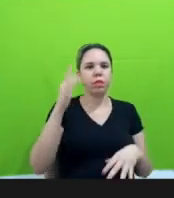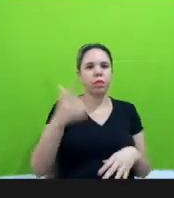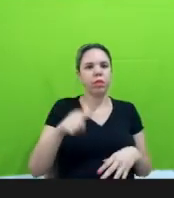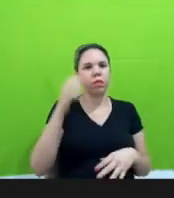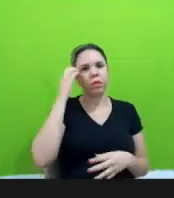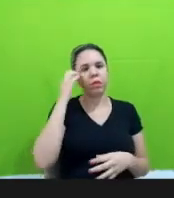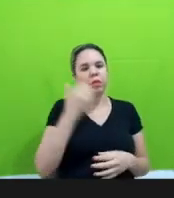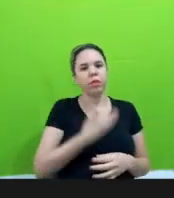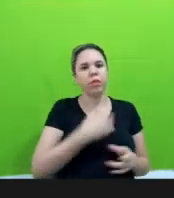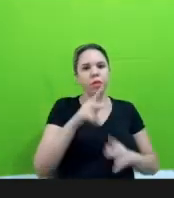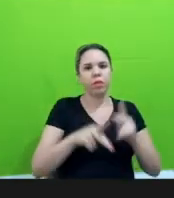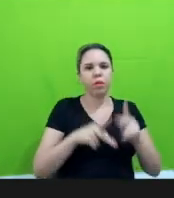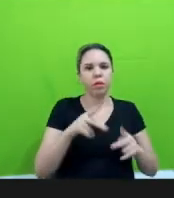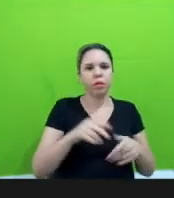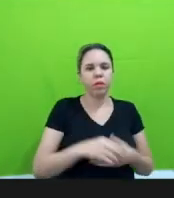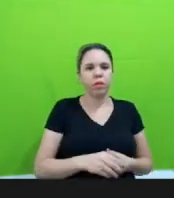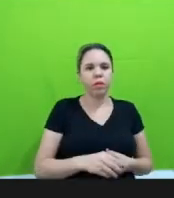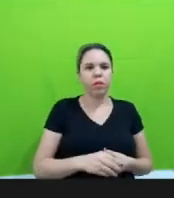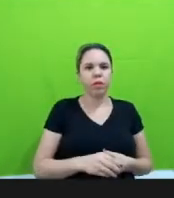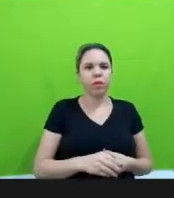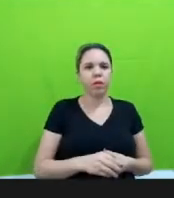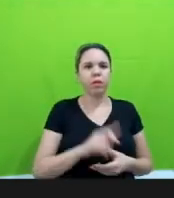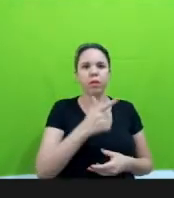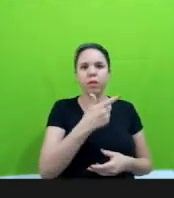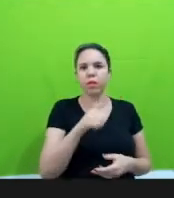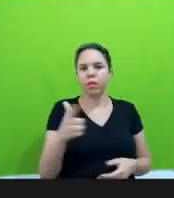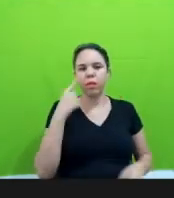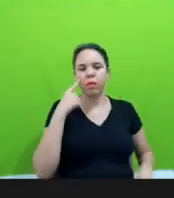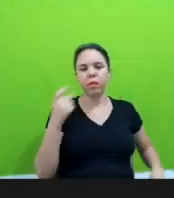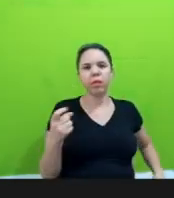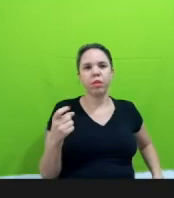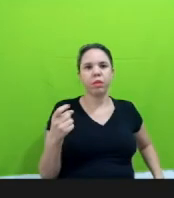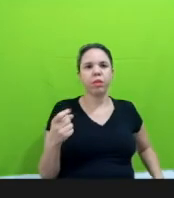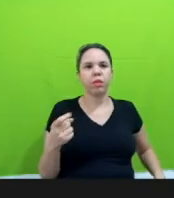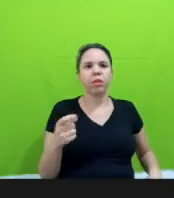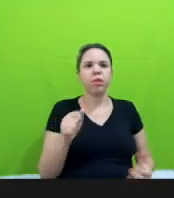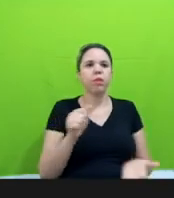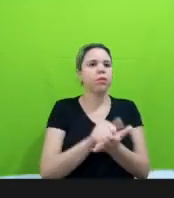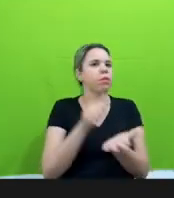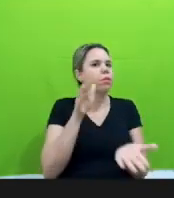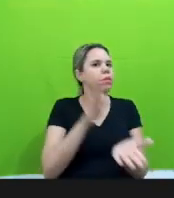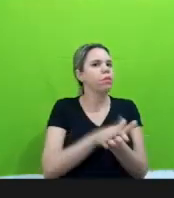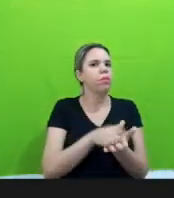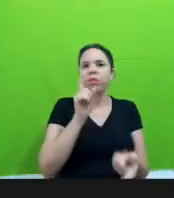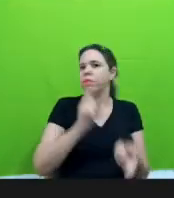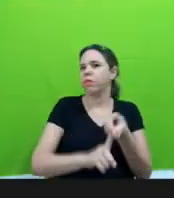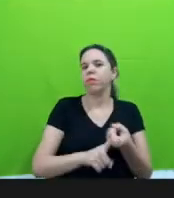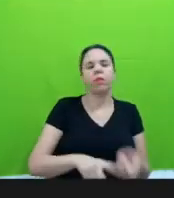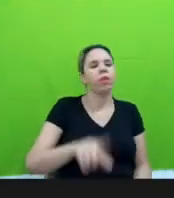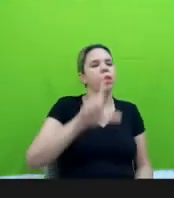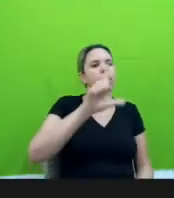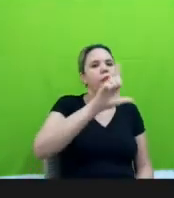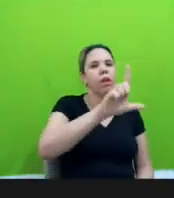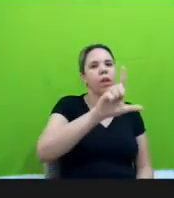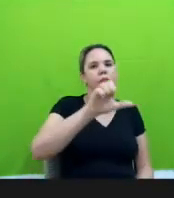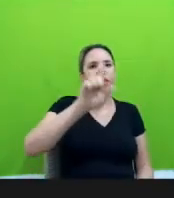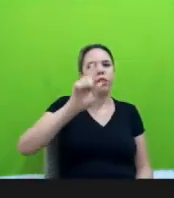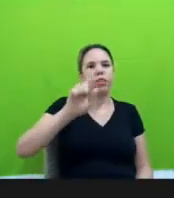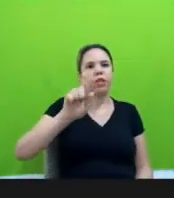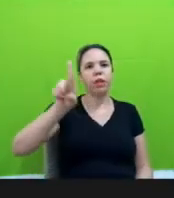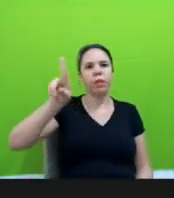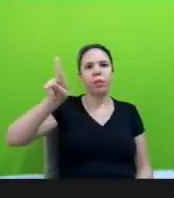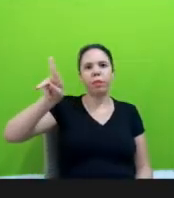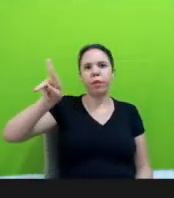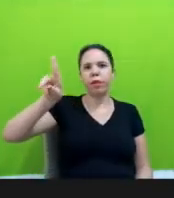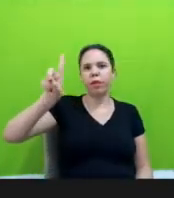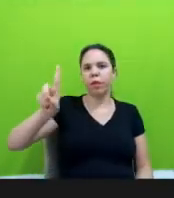público, né, de que não há interesse numa aplicação punitiva da LGPD, né, é muito mais uma questão de